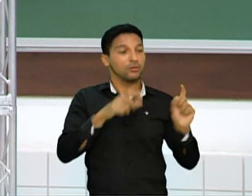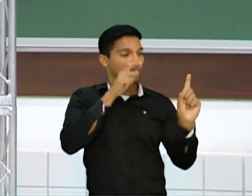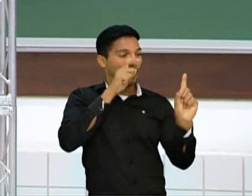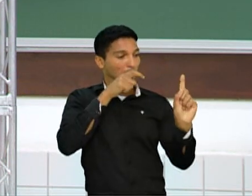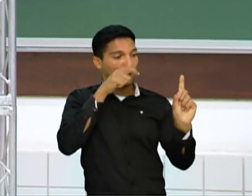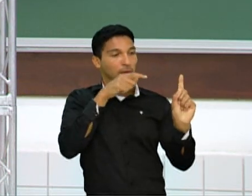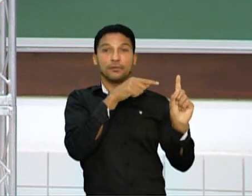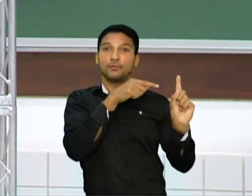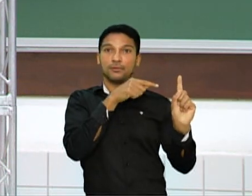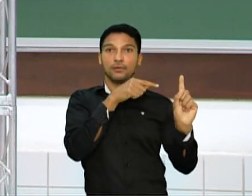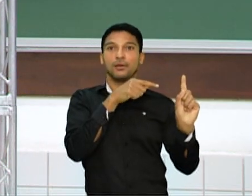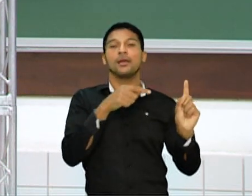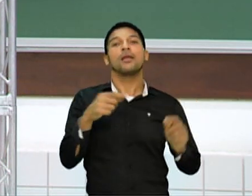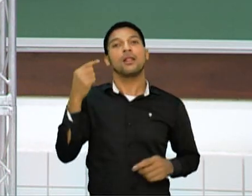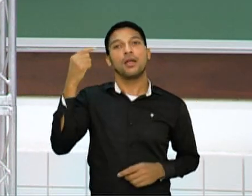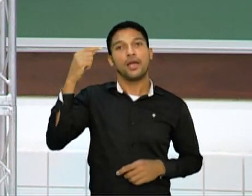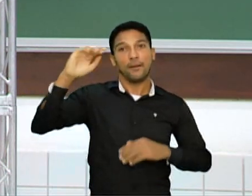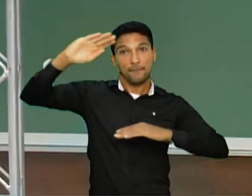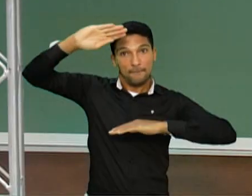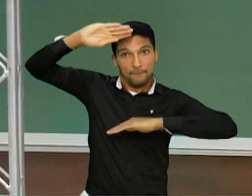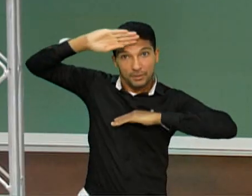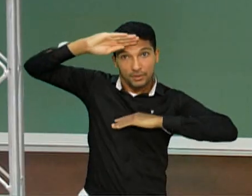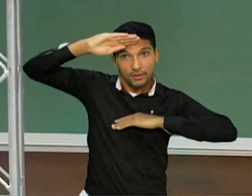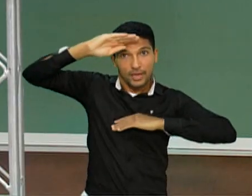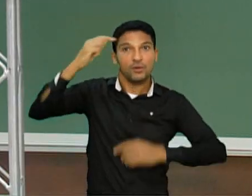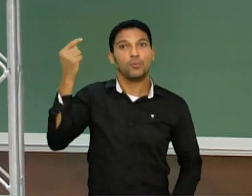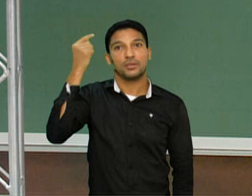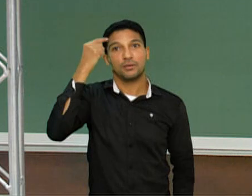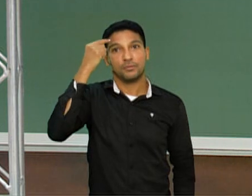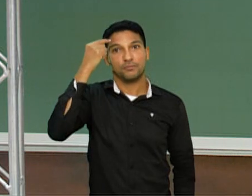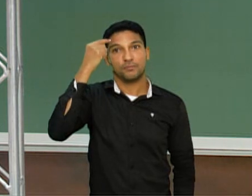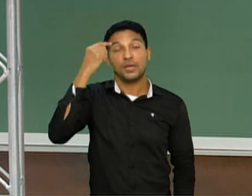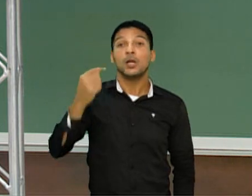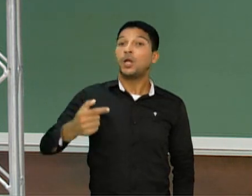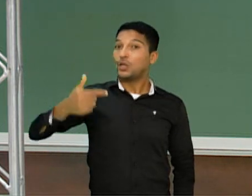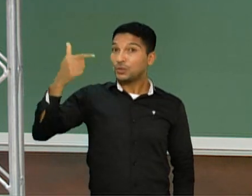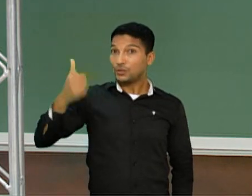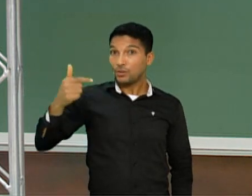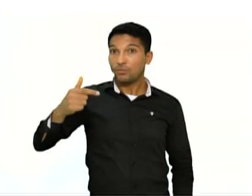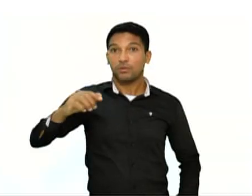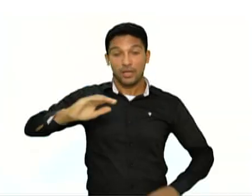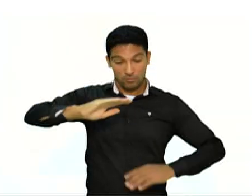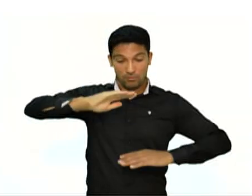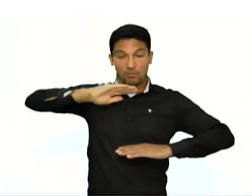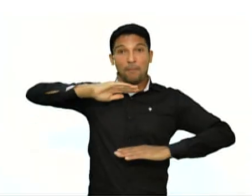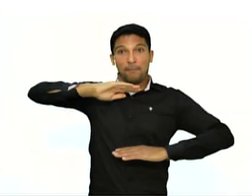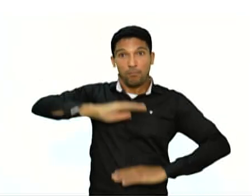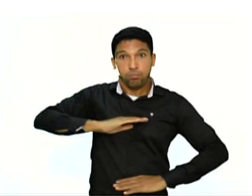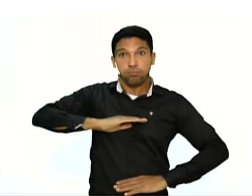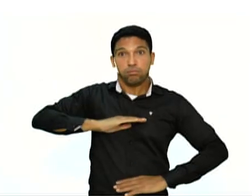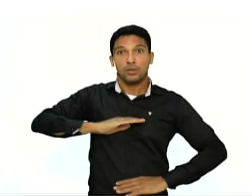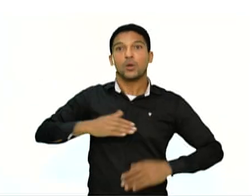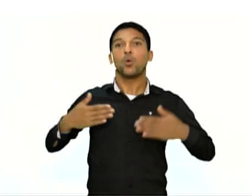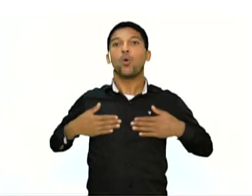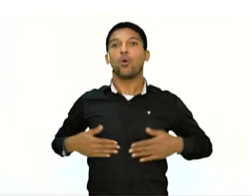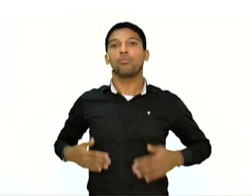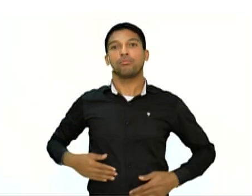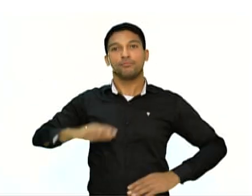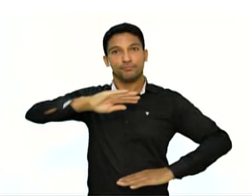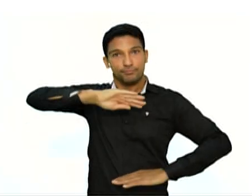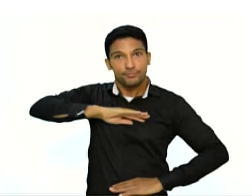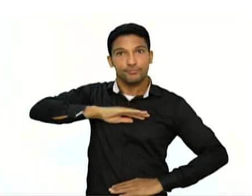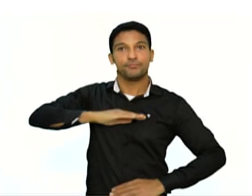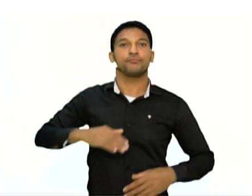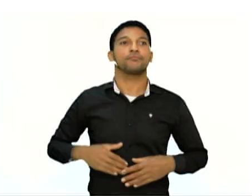ser humano é justamente essa. E a segunda é o seu corpo, é a res extensa. Então, você é formado de um